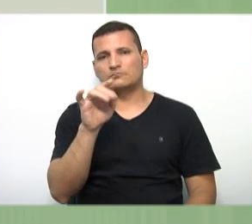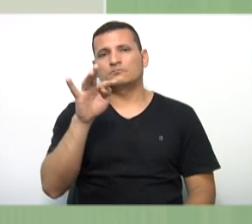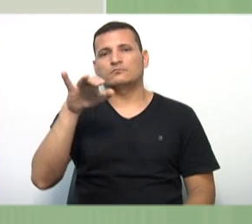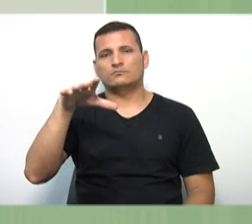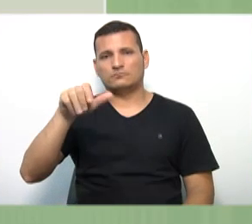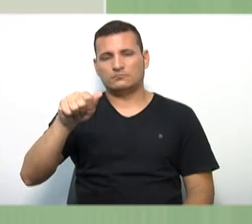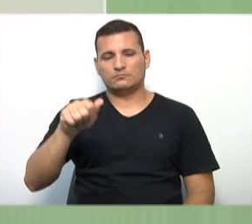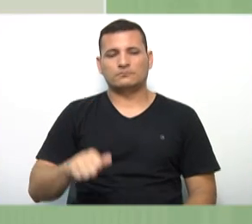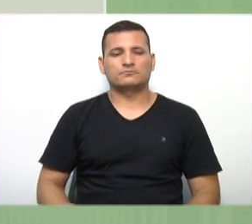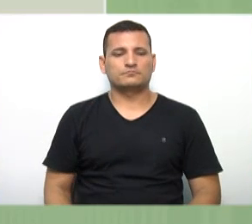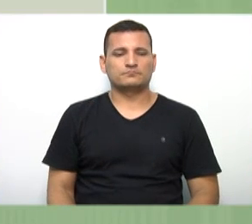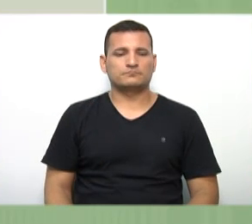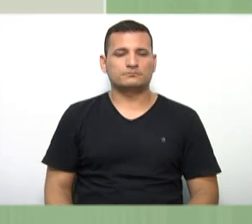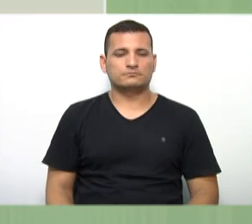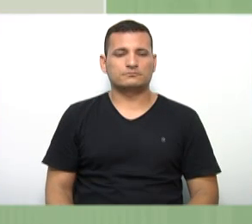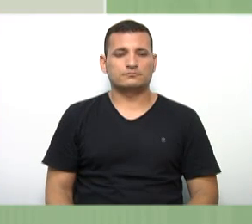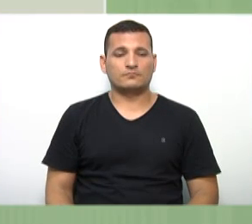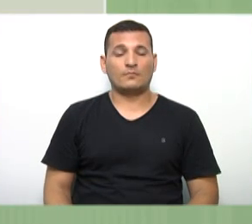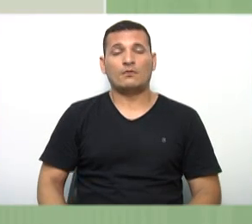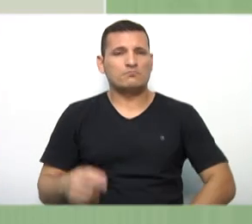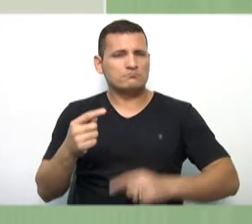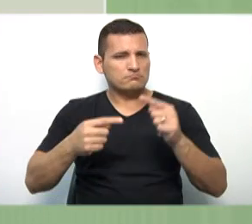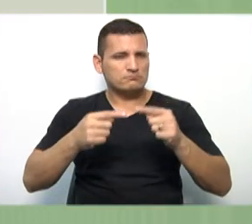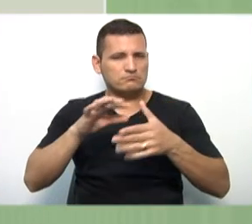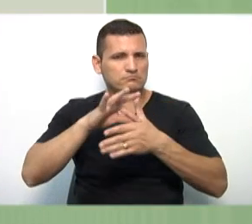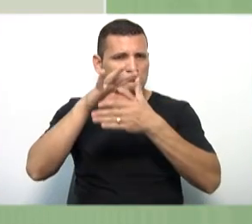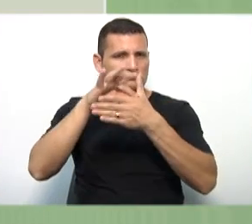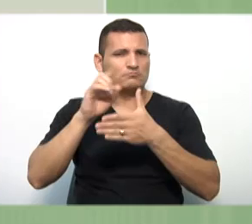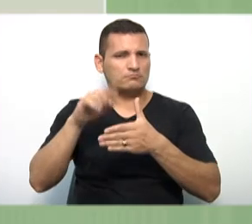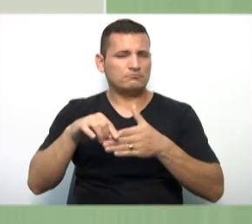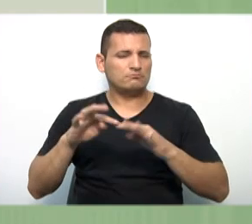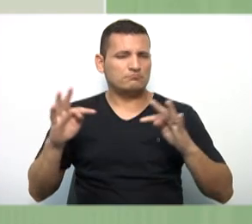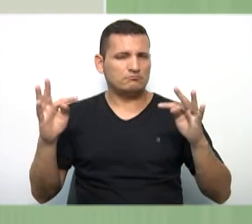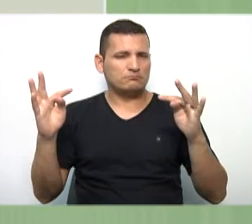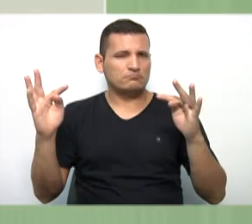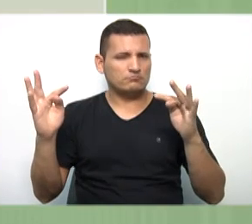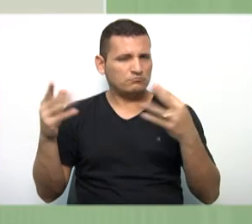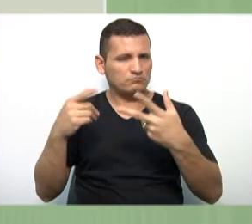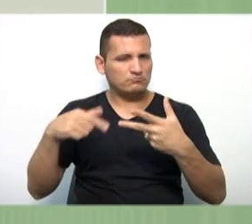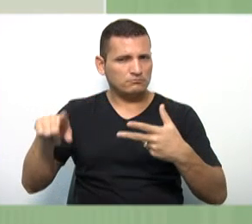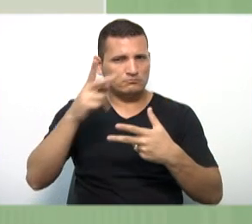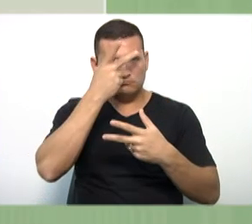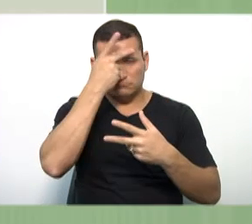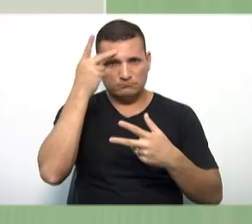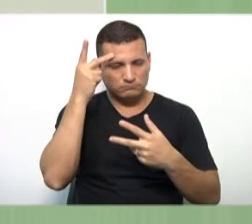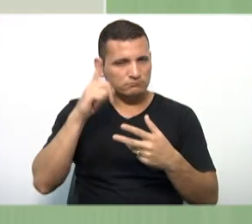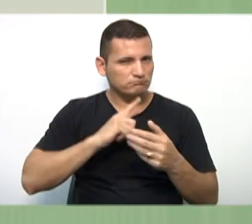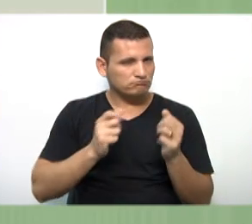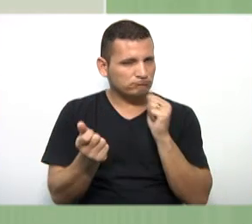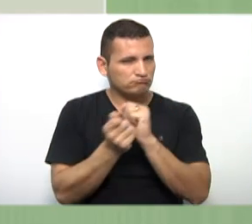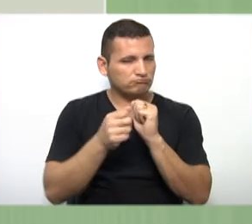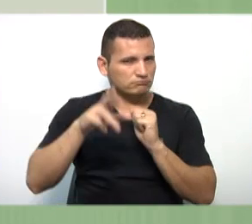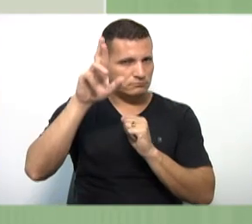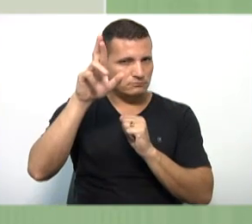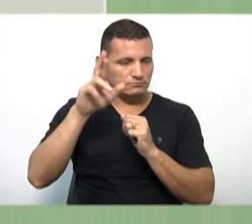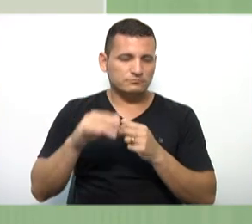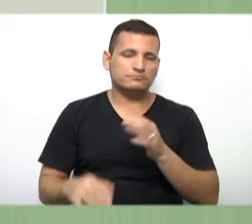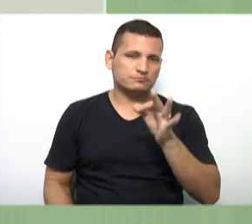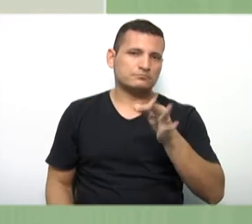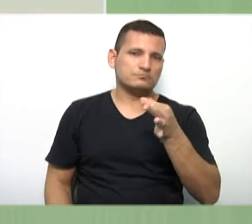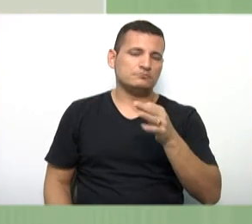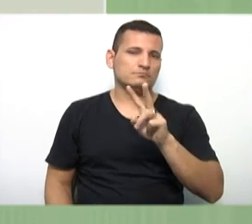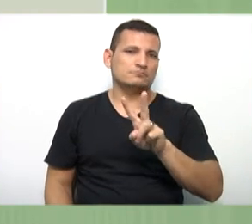A liderança democrática é aquela que todos os envolvidos participam das decisões? Correto,